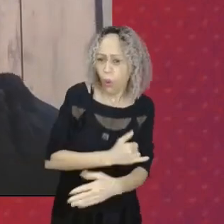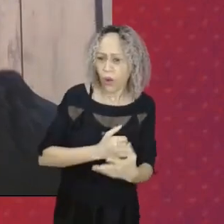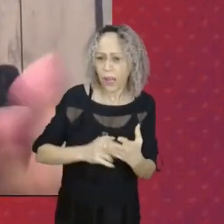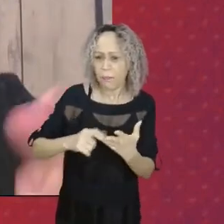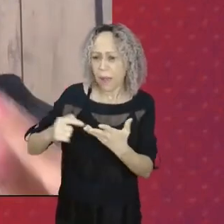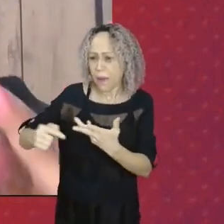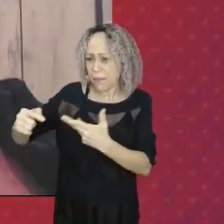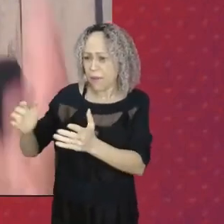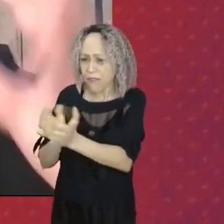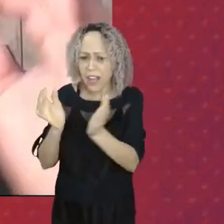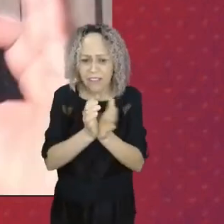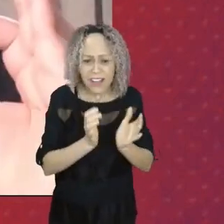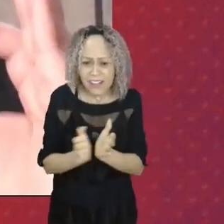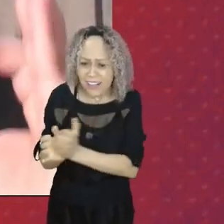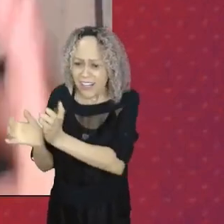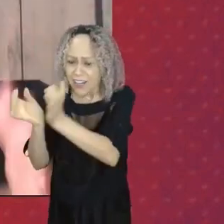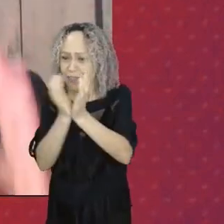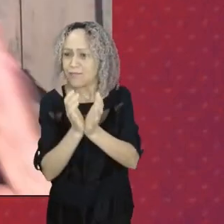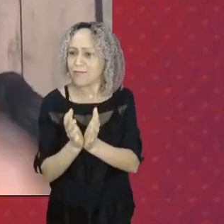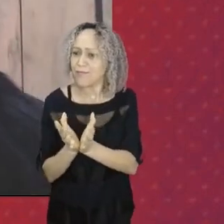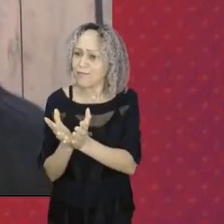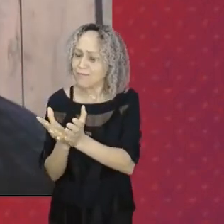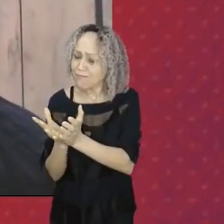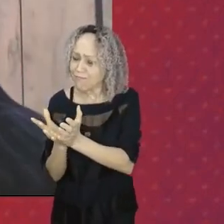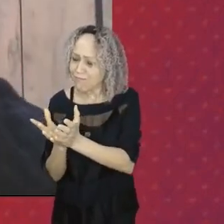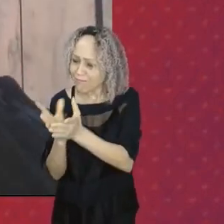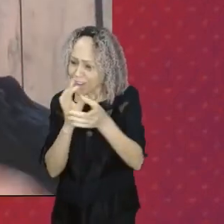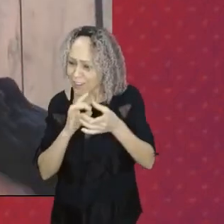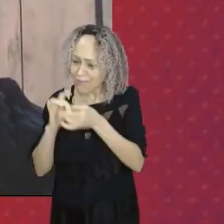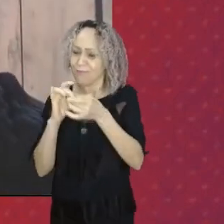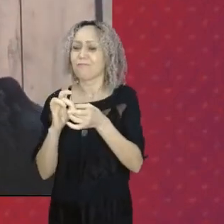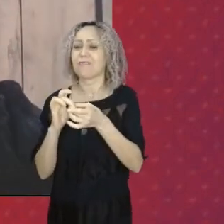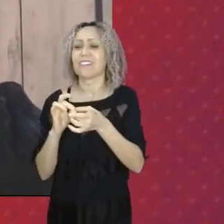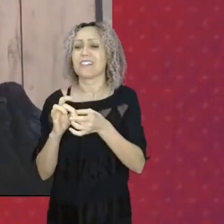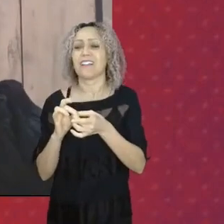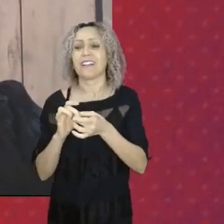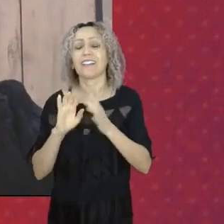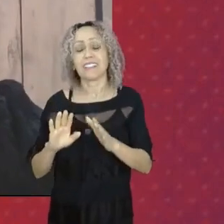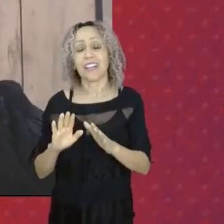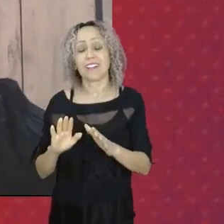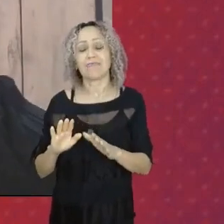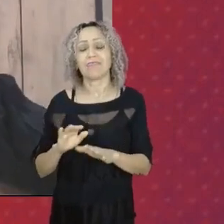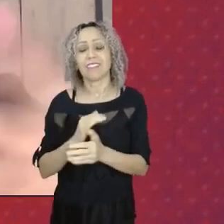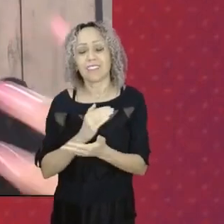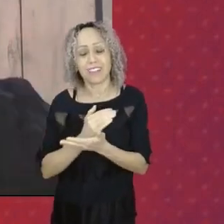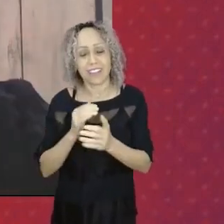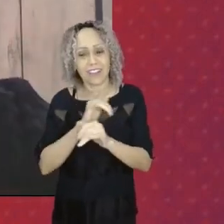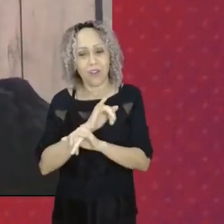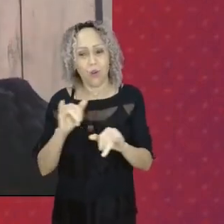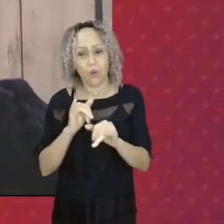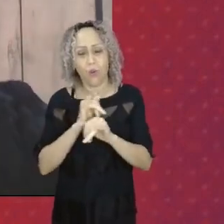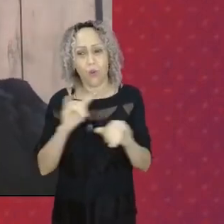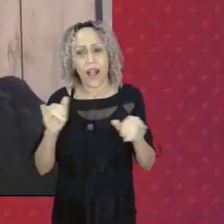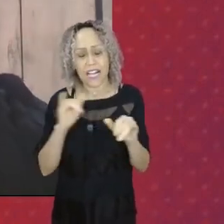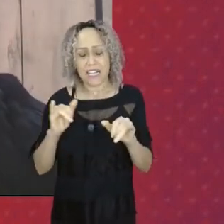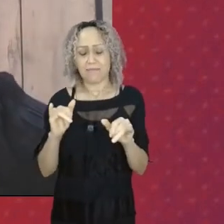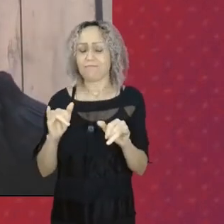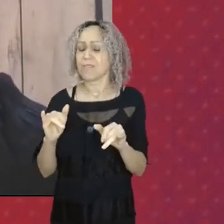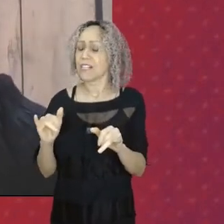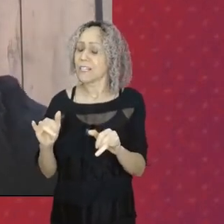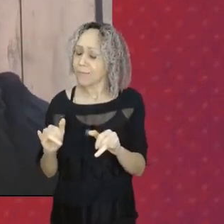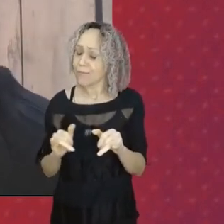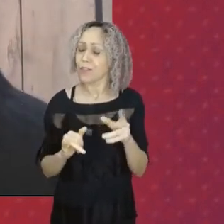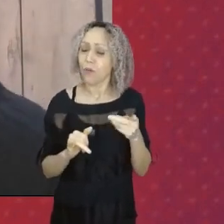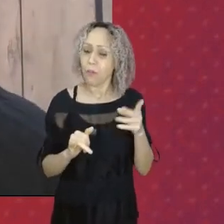aí essa campanha. Foi uma campanha bem difícil, né? Mas foi uma campanha que contou com o Partido dos Trabalhadores, né,